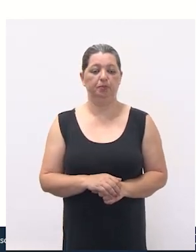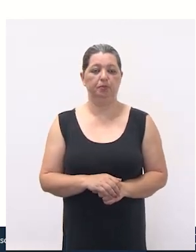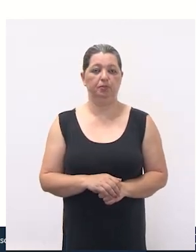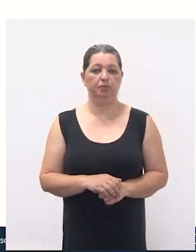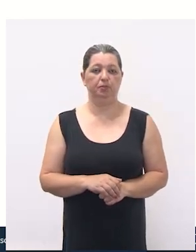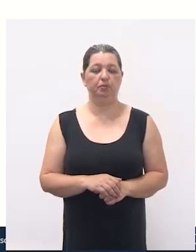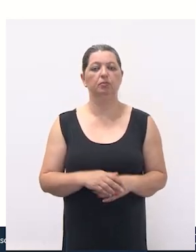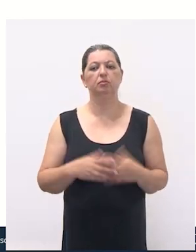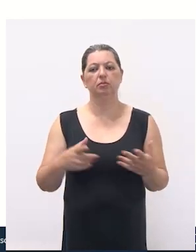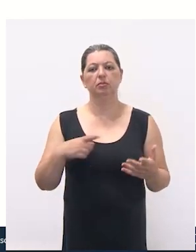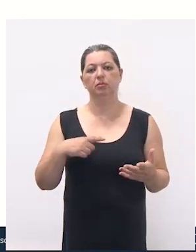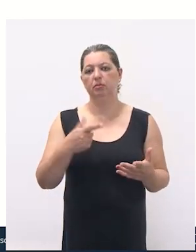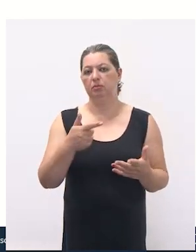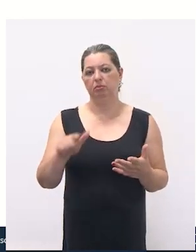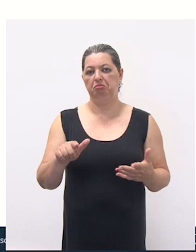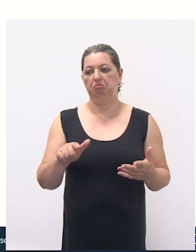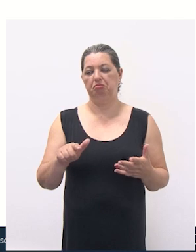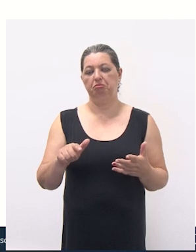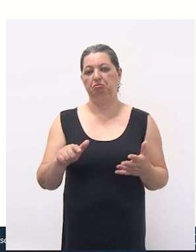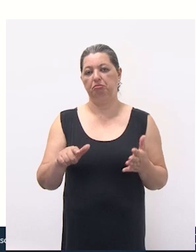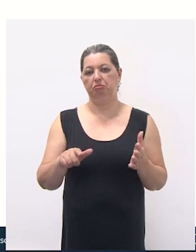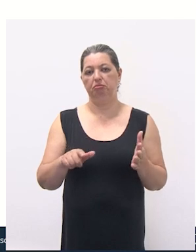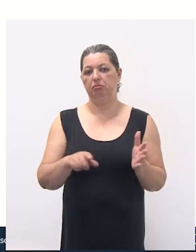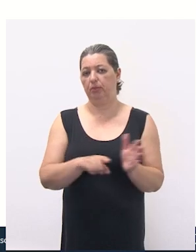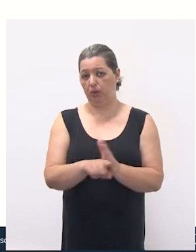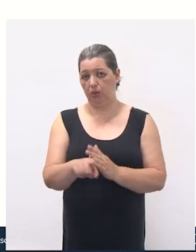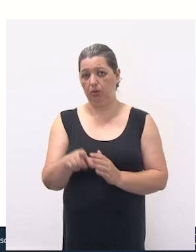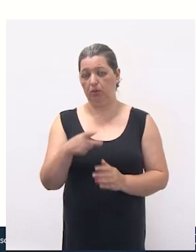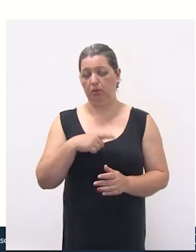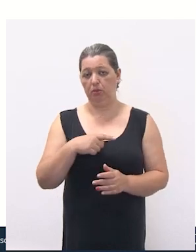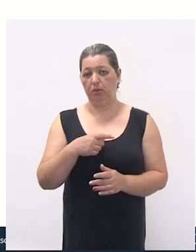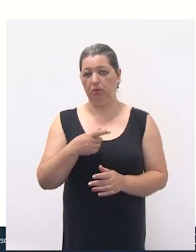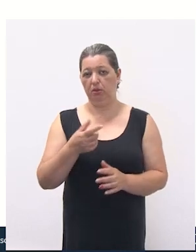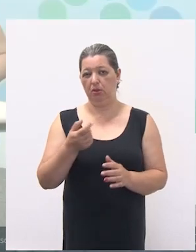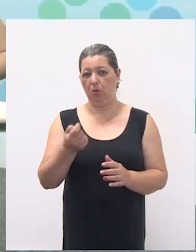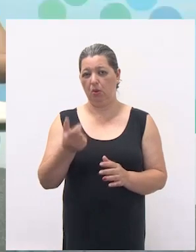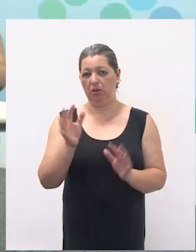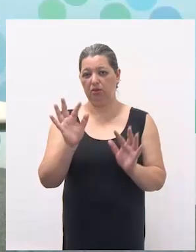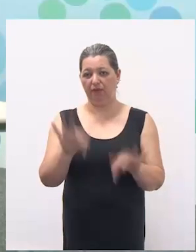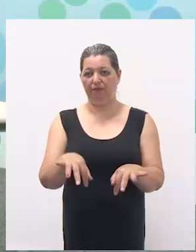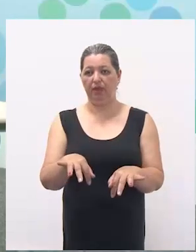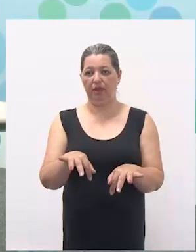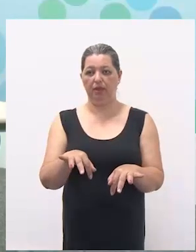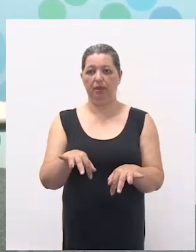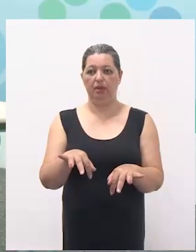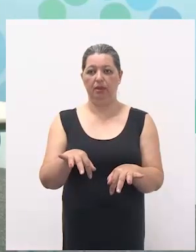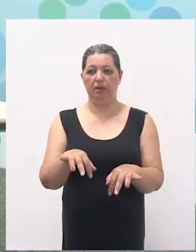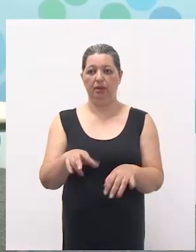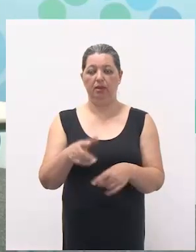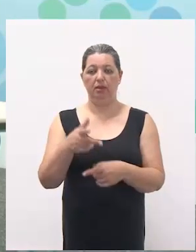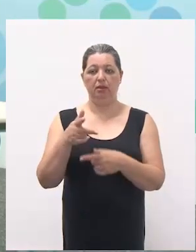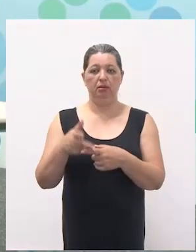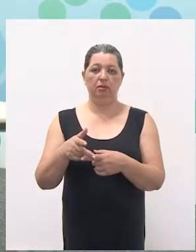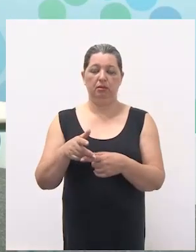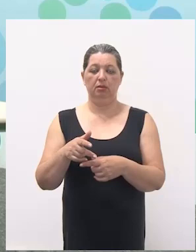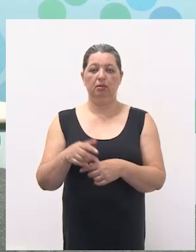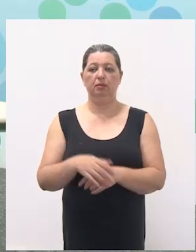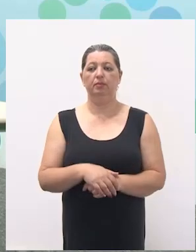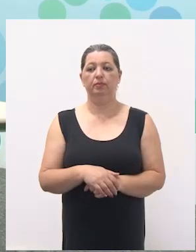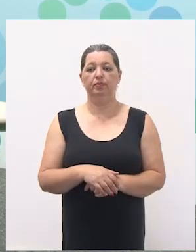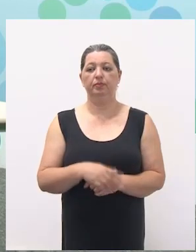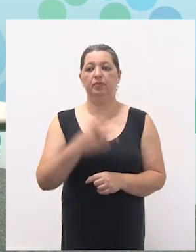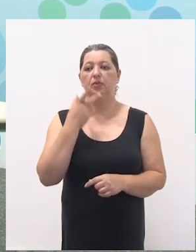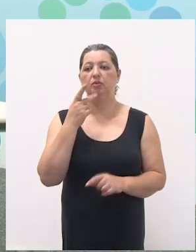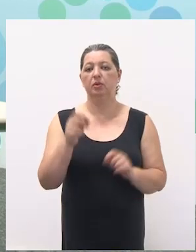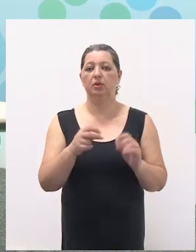Carla, você tem mais alguma coisa a contribuir? Que a gente já está chegando nos nossos finalmente. Eu ia falar em relação